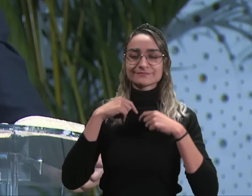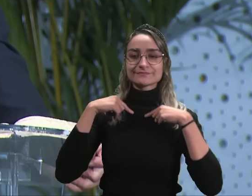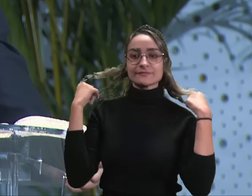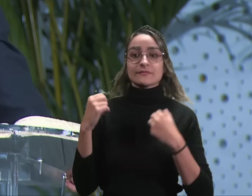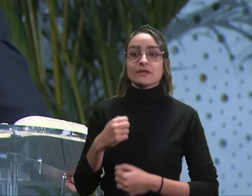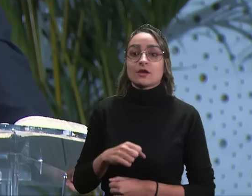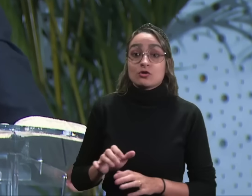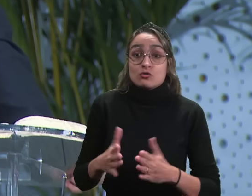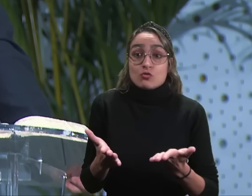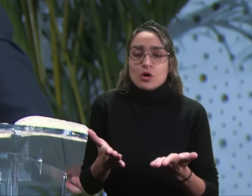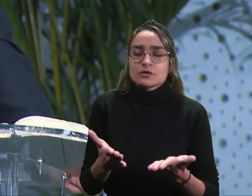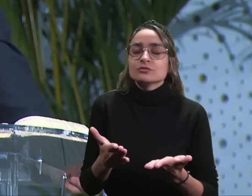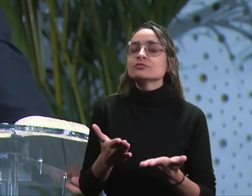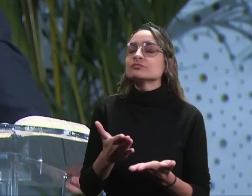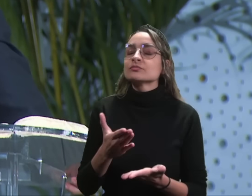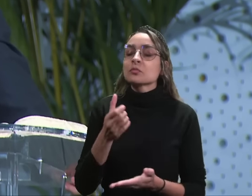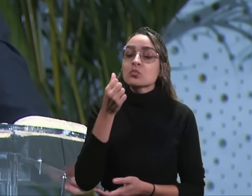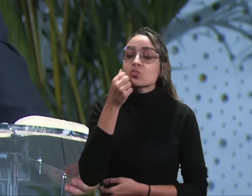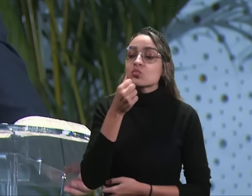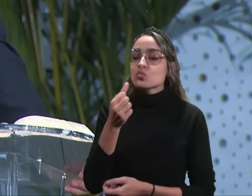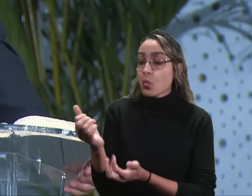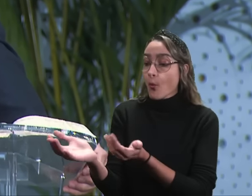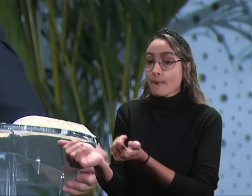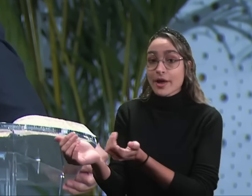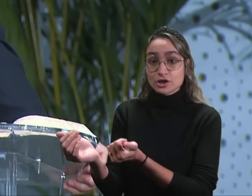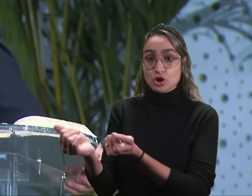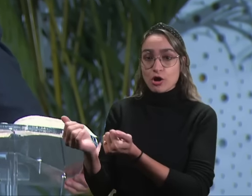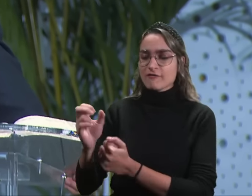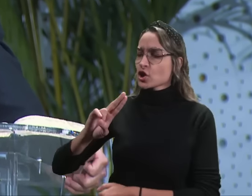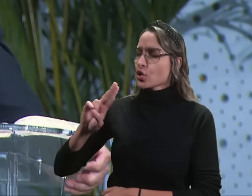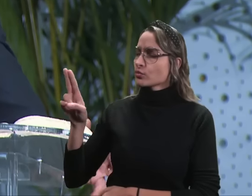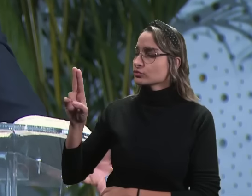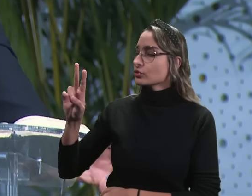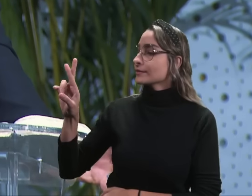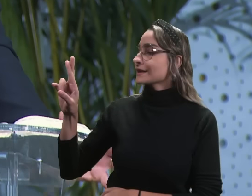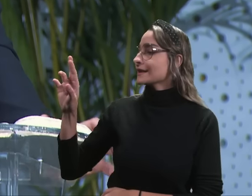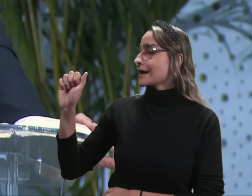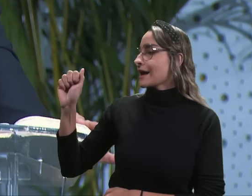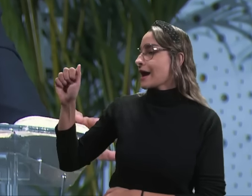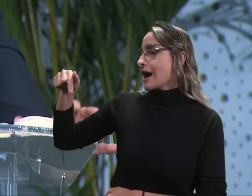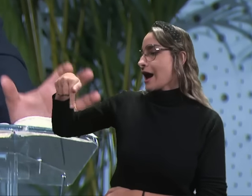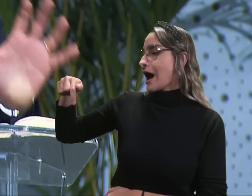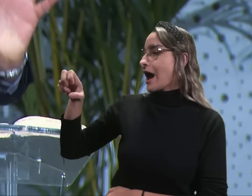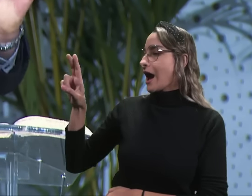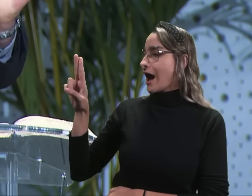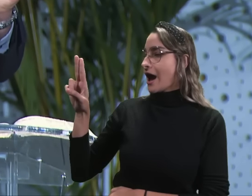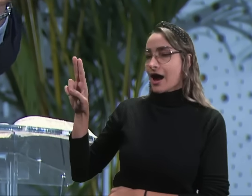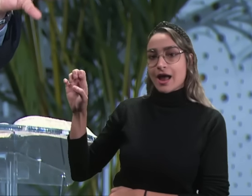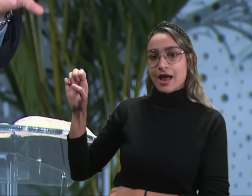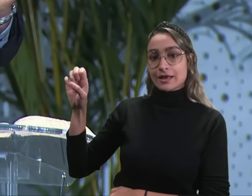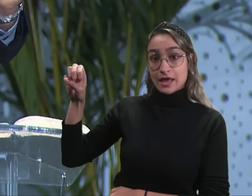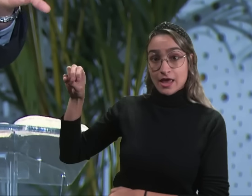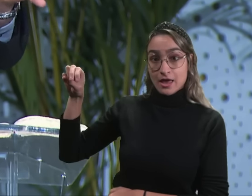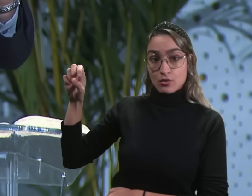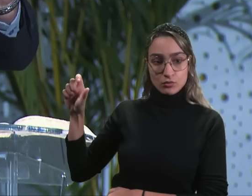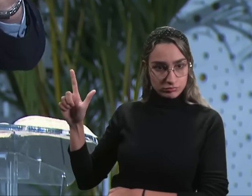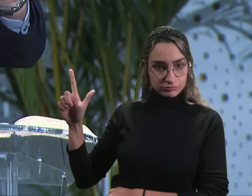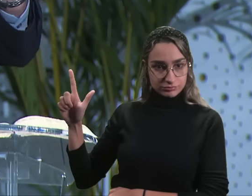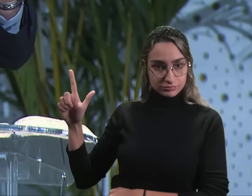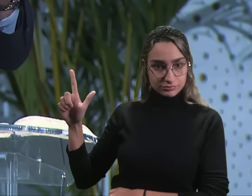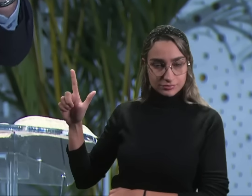Raquel Preston durante o clamor da meia-noite de 1844 o clamor da meia-noite seria mais ou menos o período entre junho